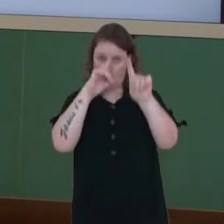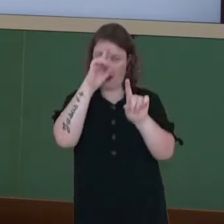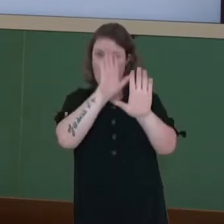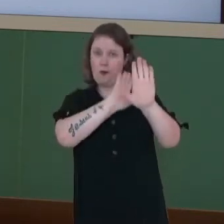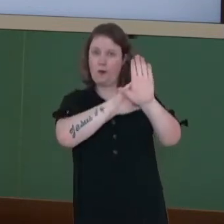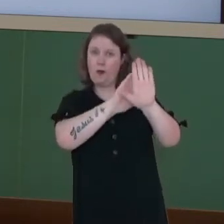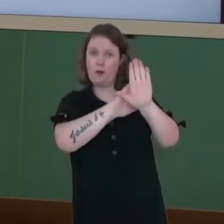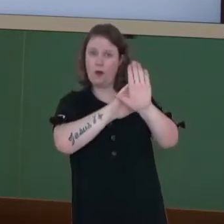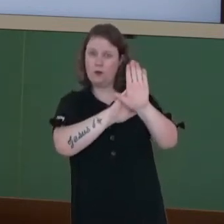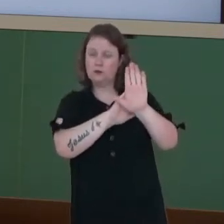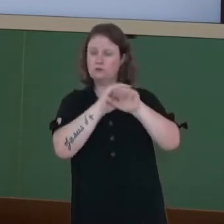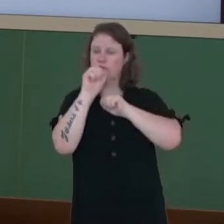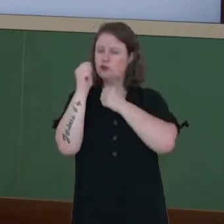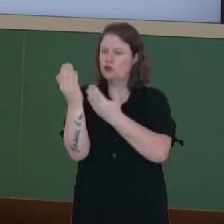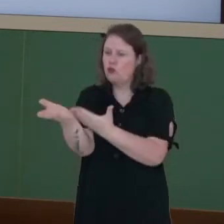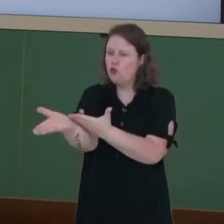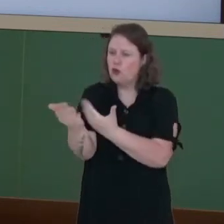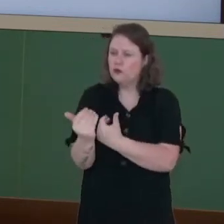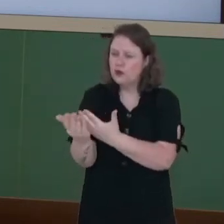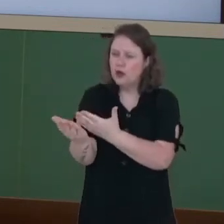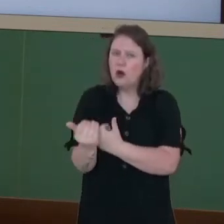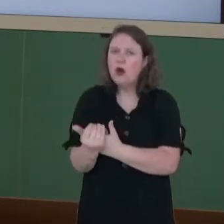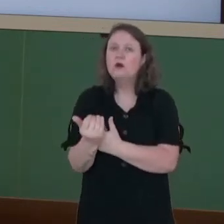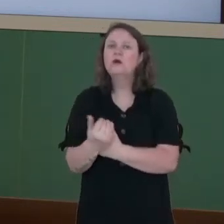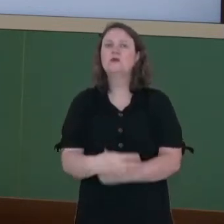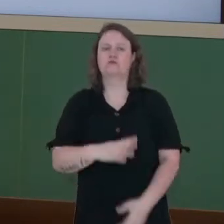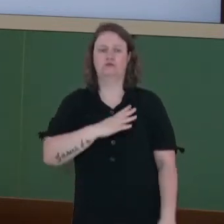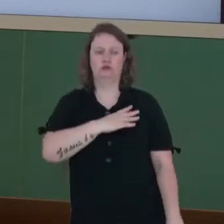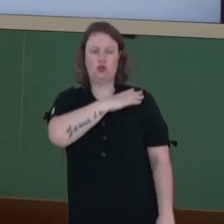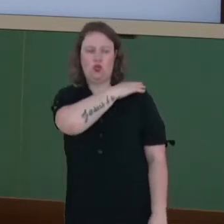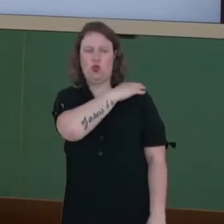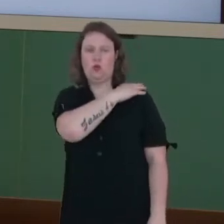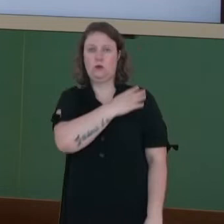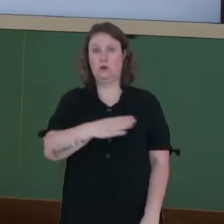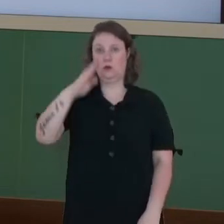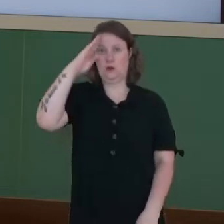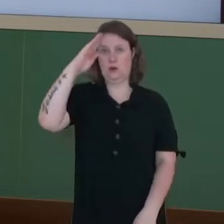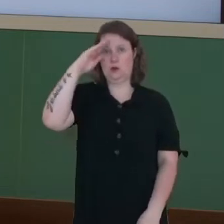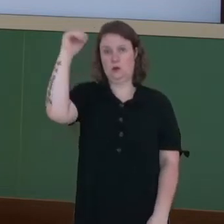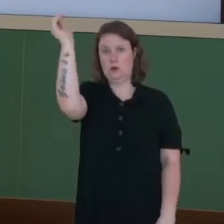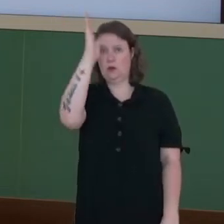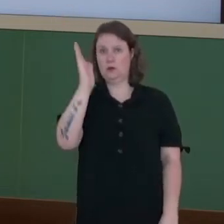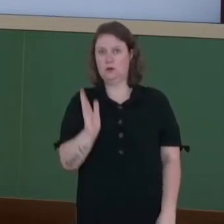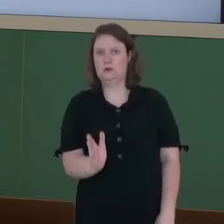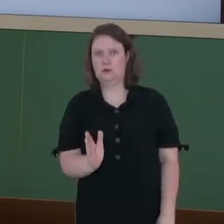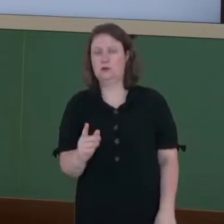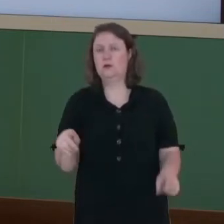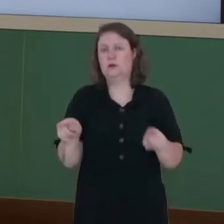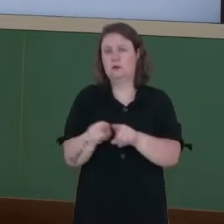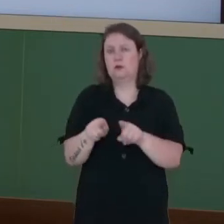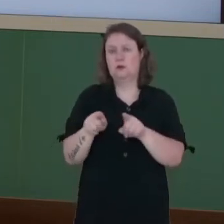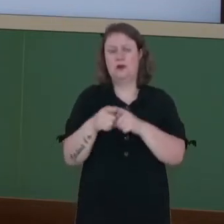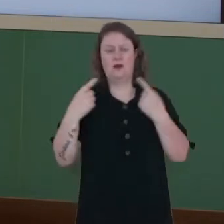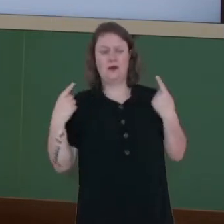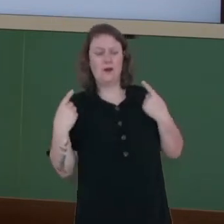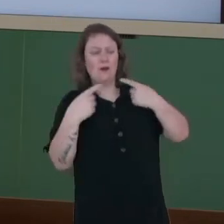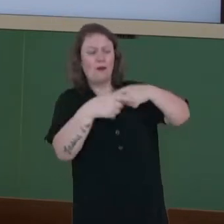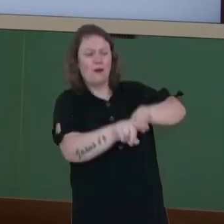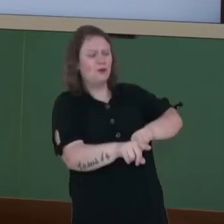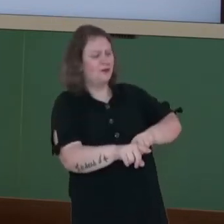oficiais do exército brasileiro, E aí os positivistas, eles eram contrários à escravidão